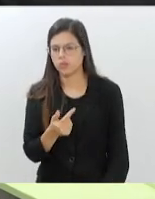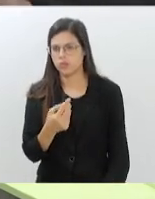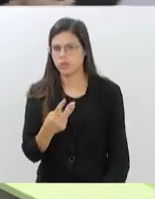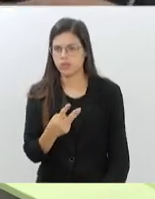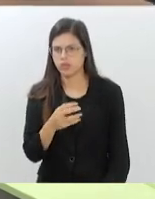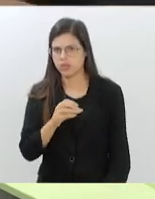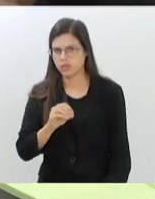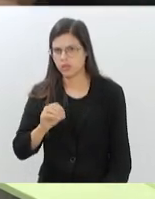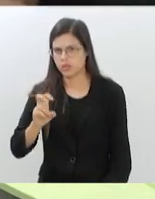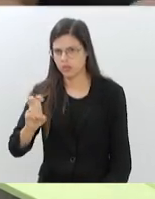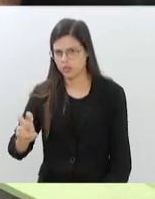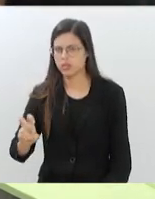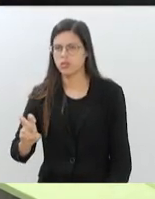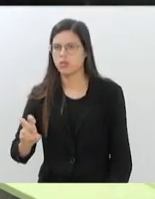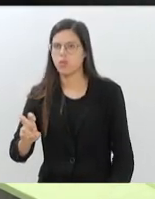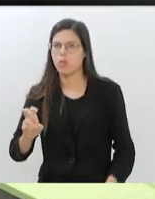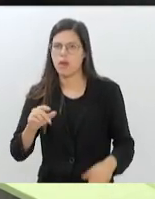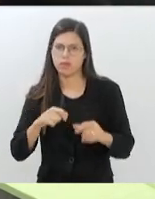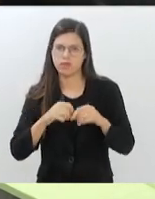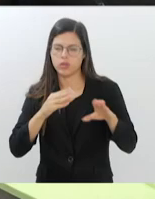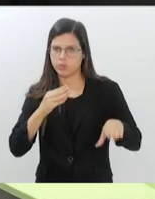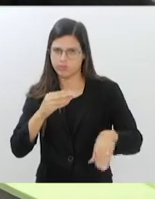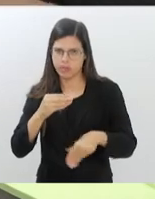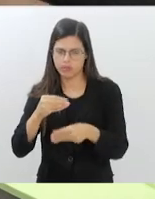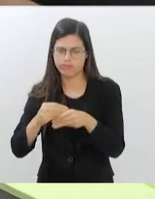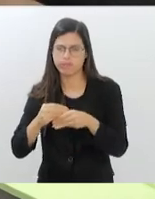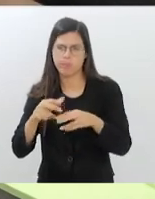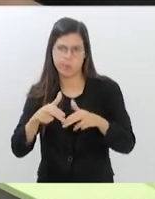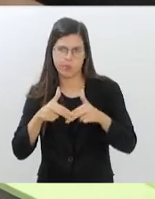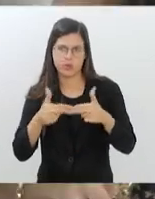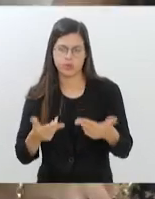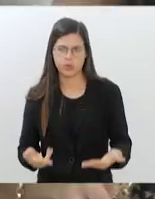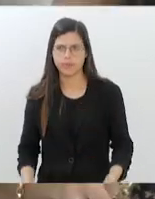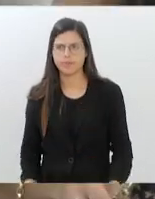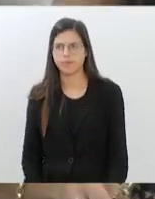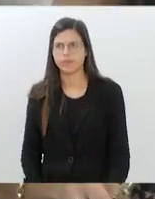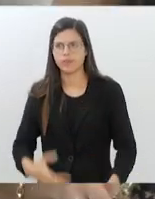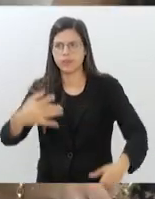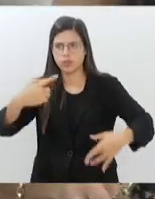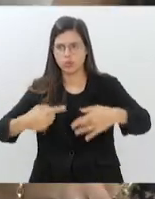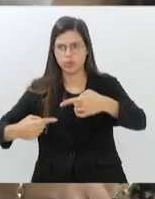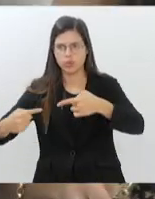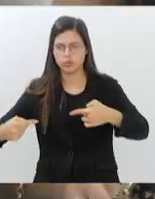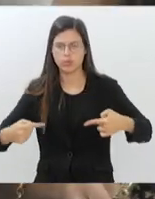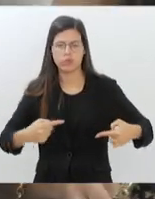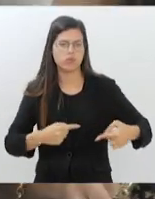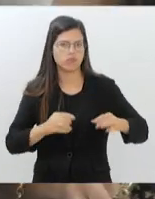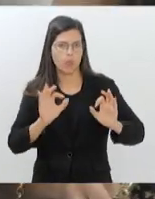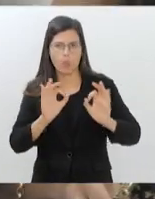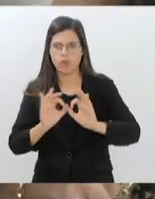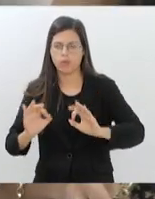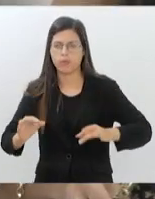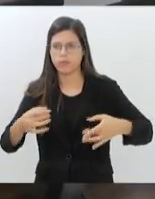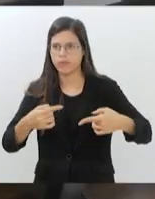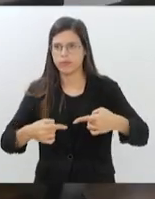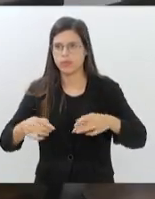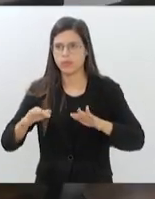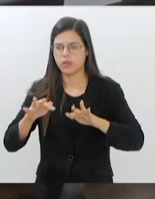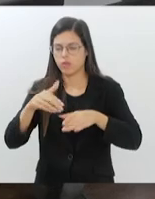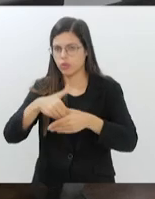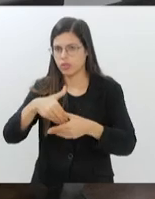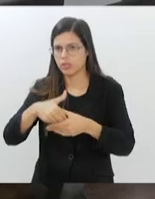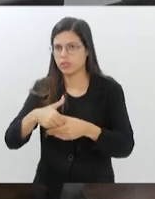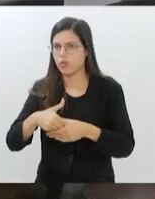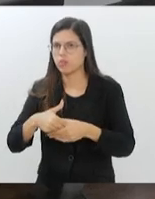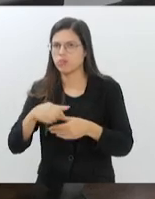complementação por isso o 10 perfeito em discussão não havendo Quem Queira discutir em votação